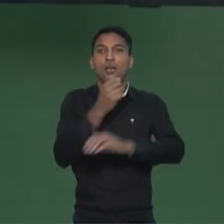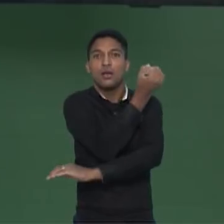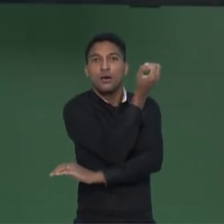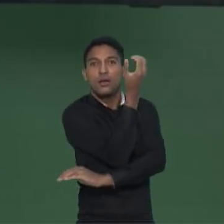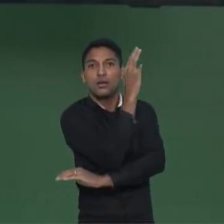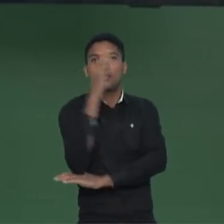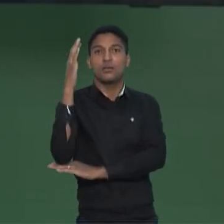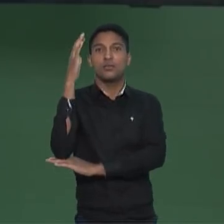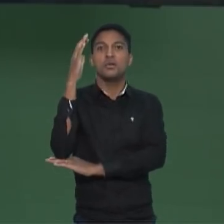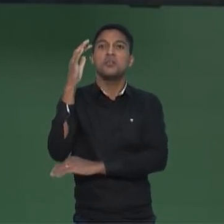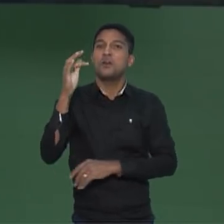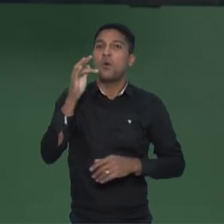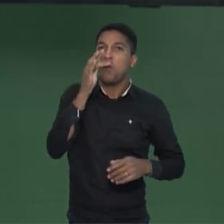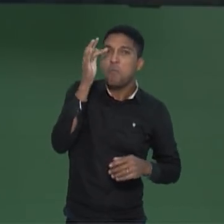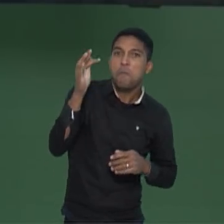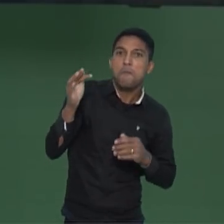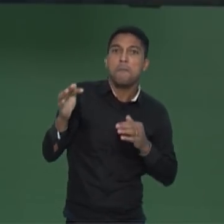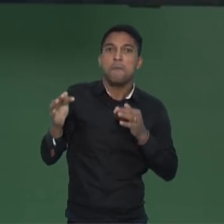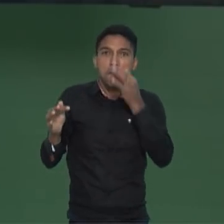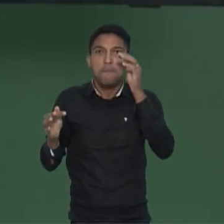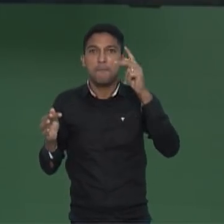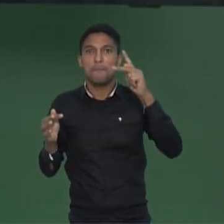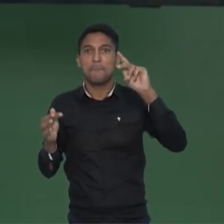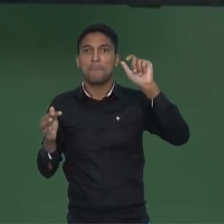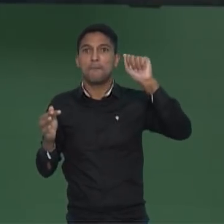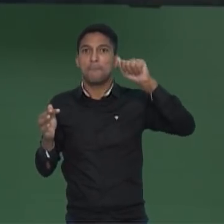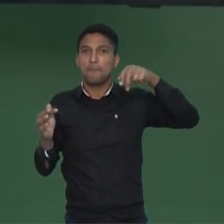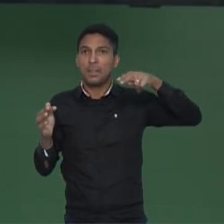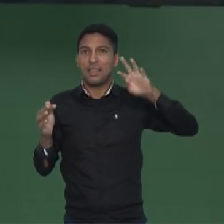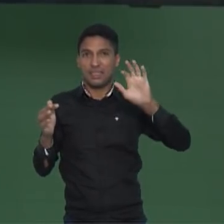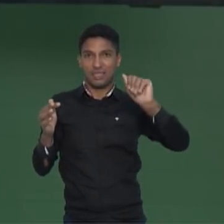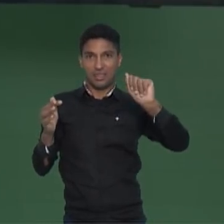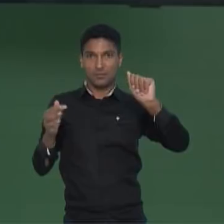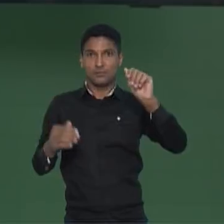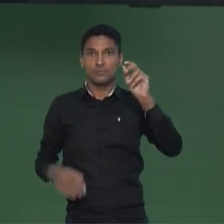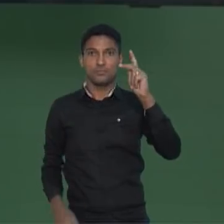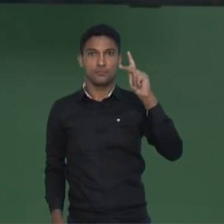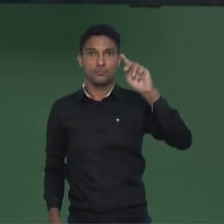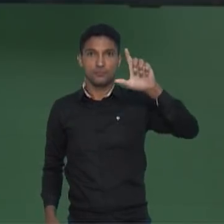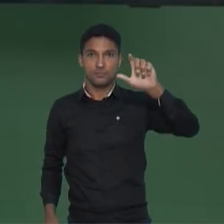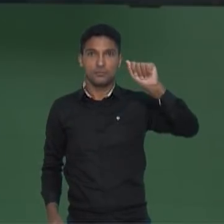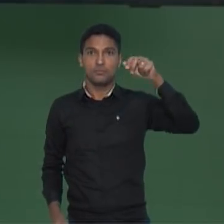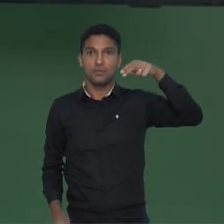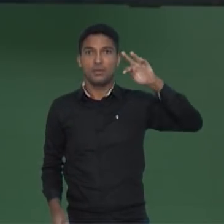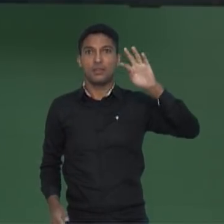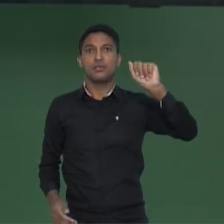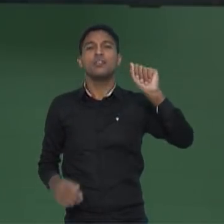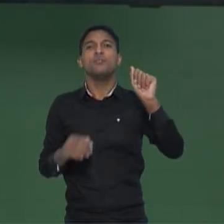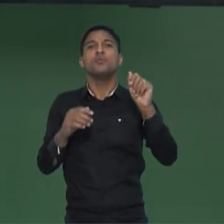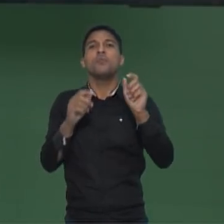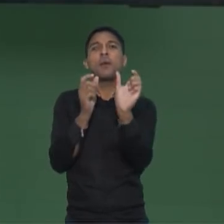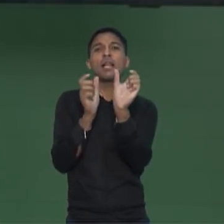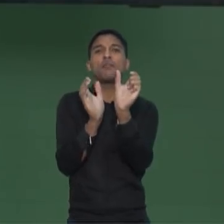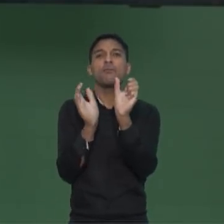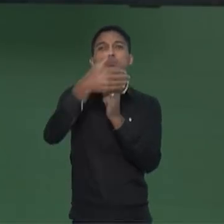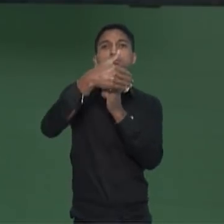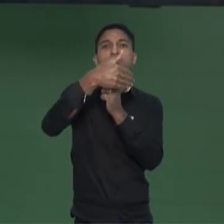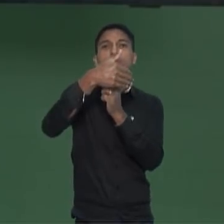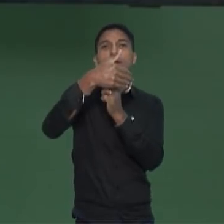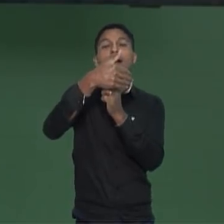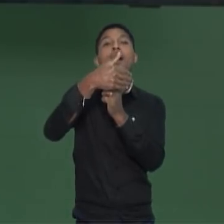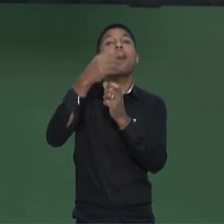árvore. A palavra que está suprimida, está oculta ali no cartaz. Exercício de